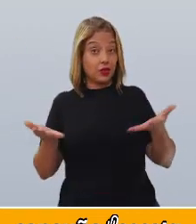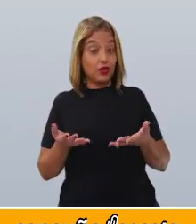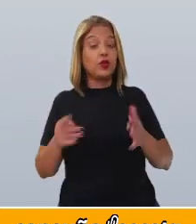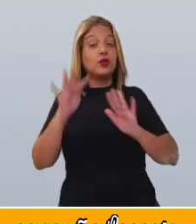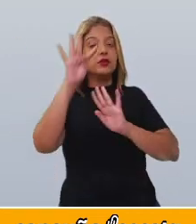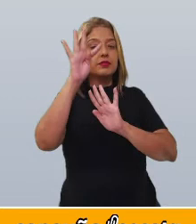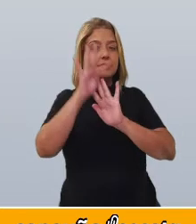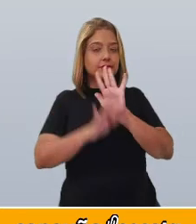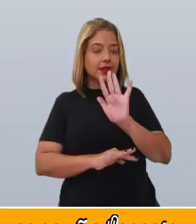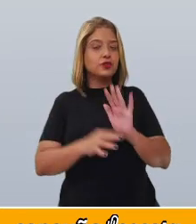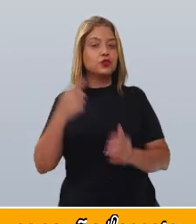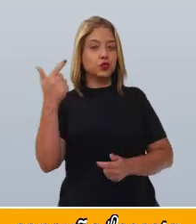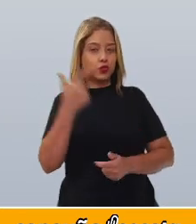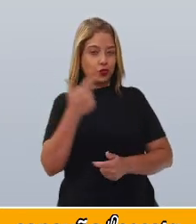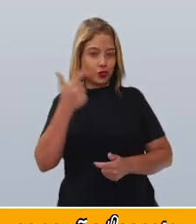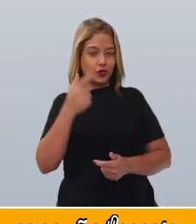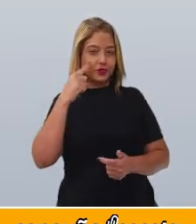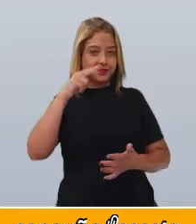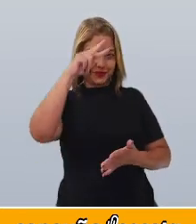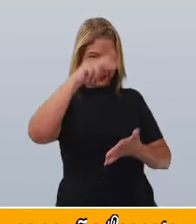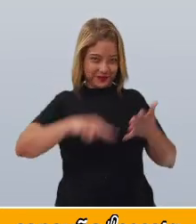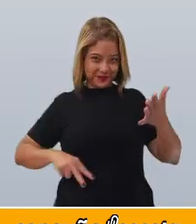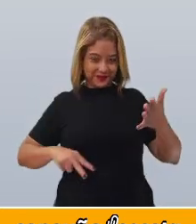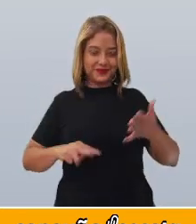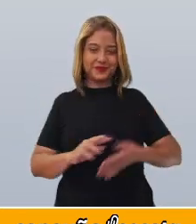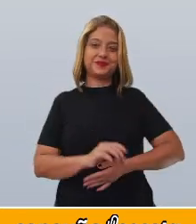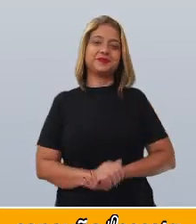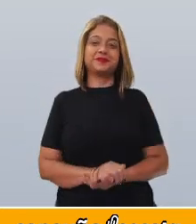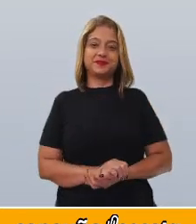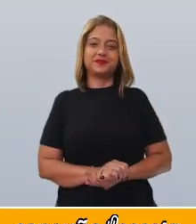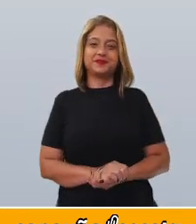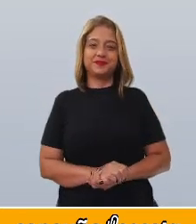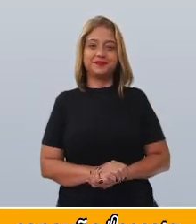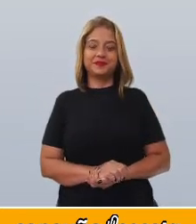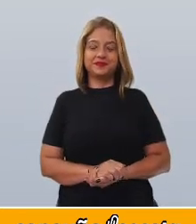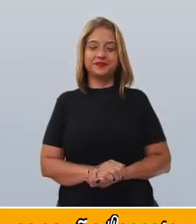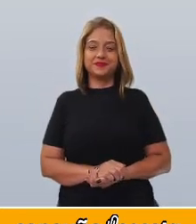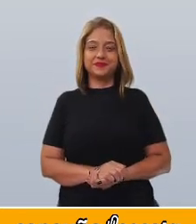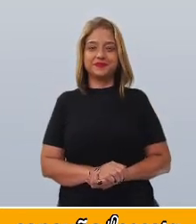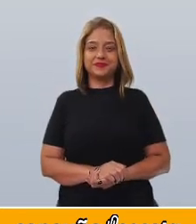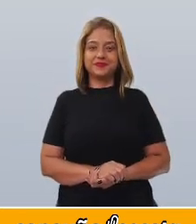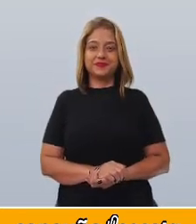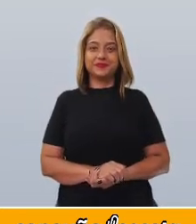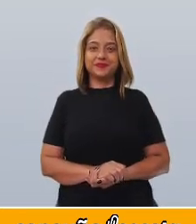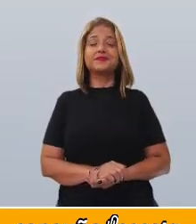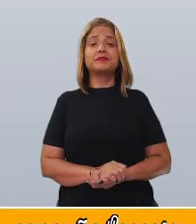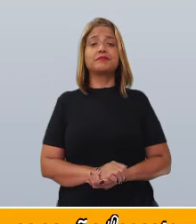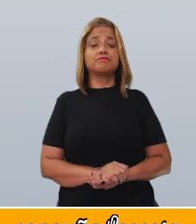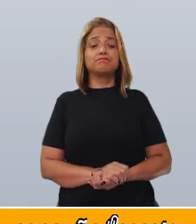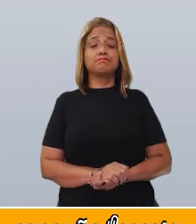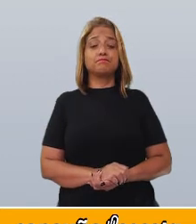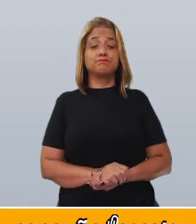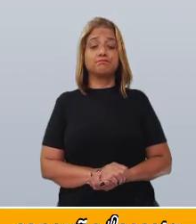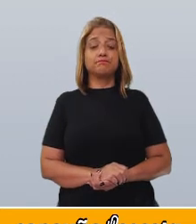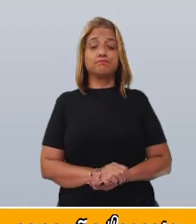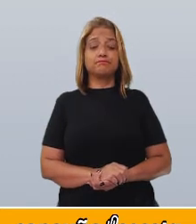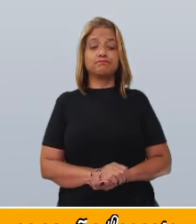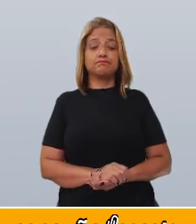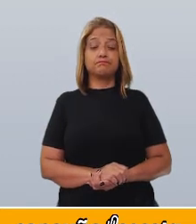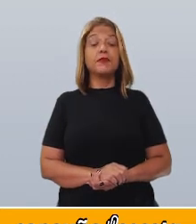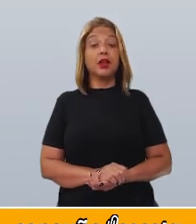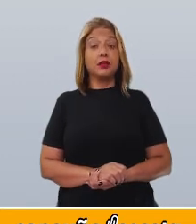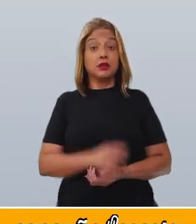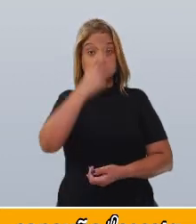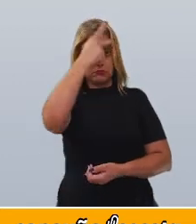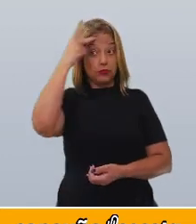Agora eu vou te convidar a ler comigo o texto 2. Vamos lá? Pessoal,